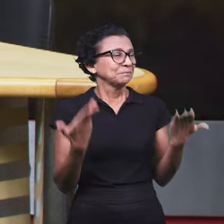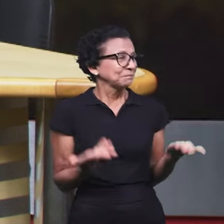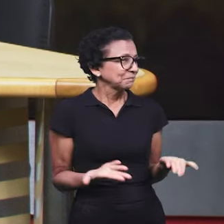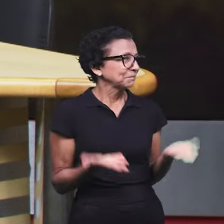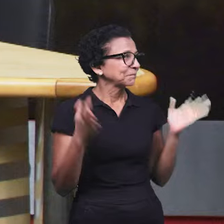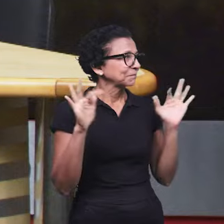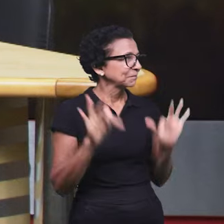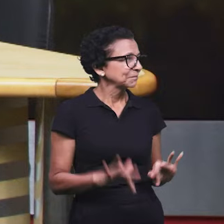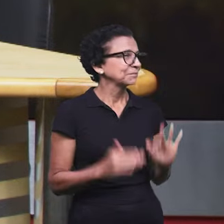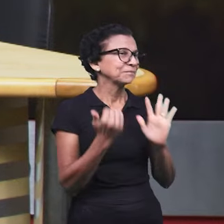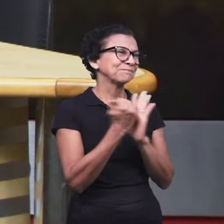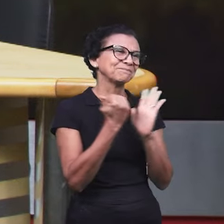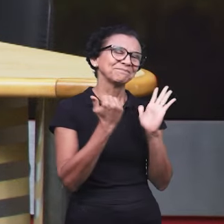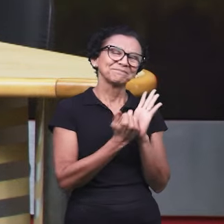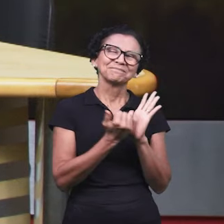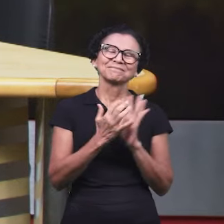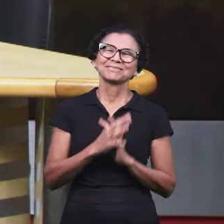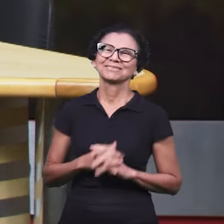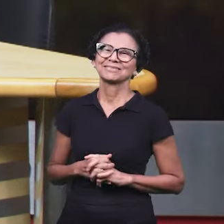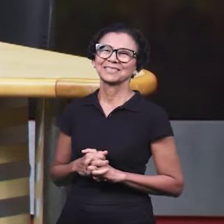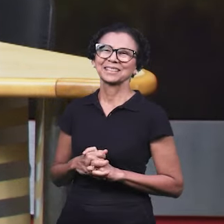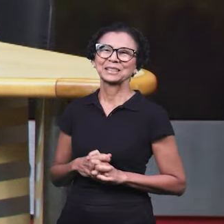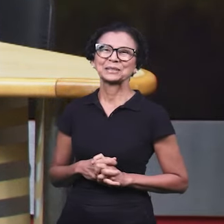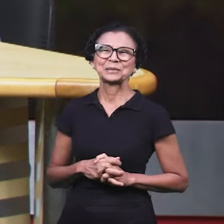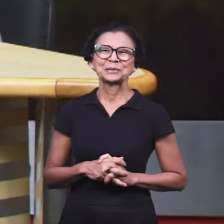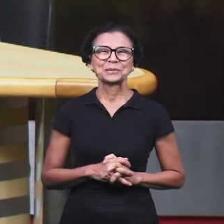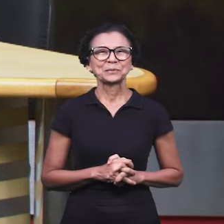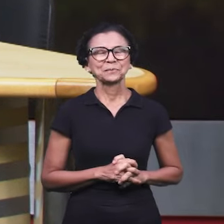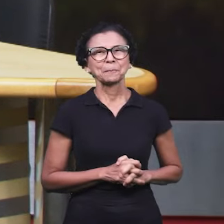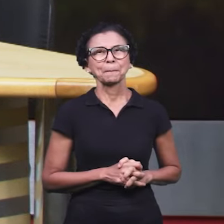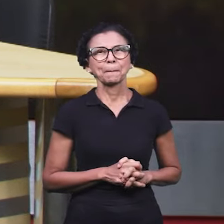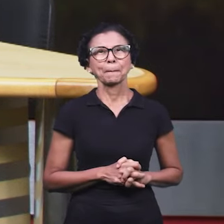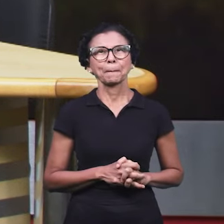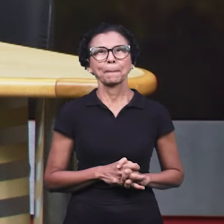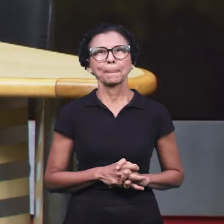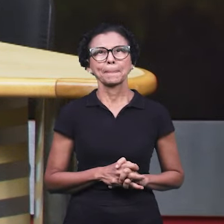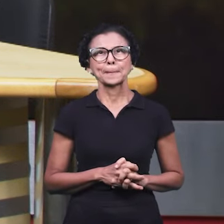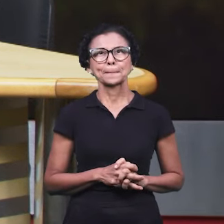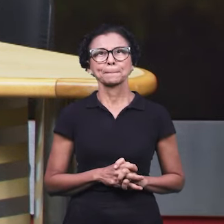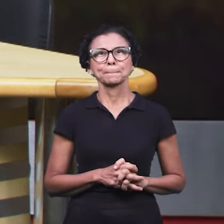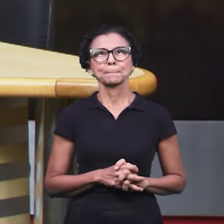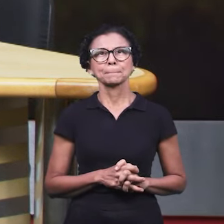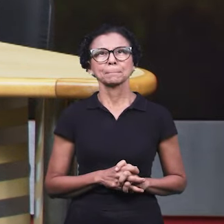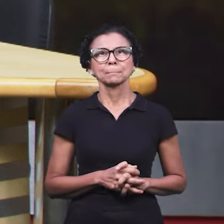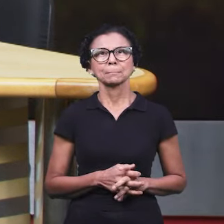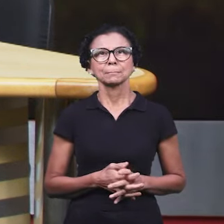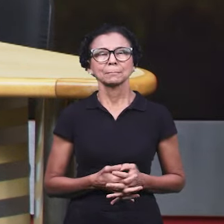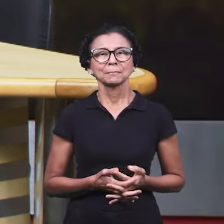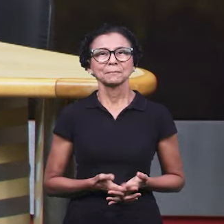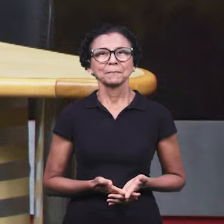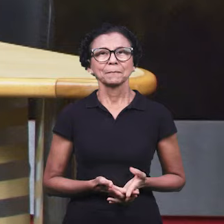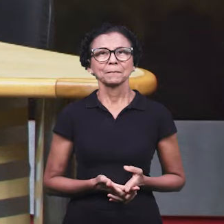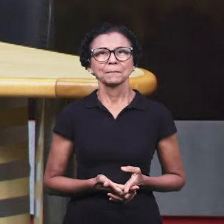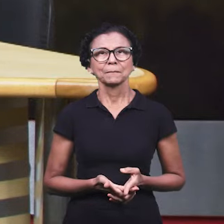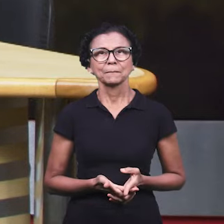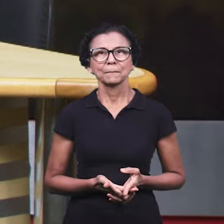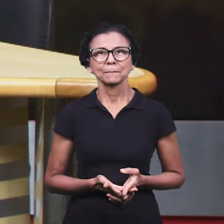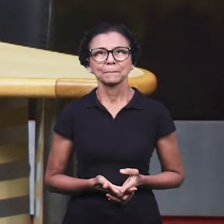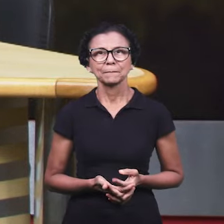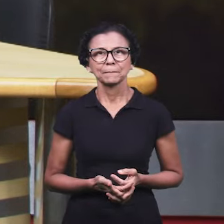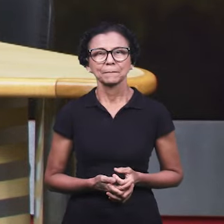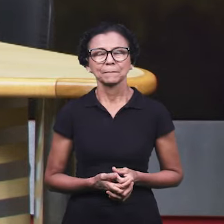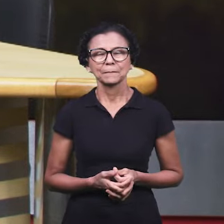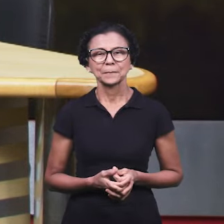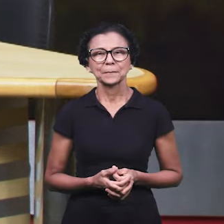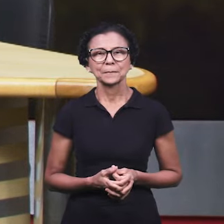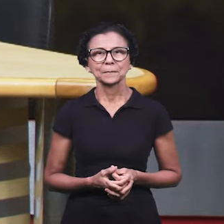pro final tá caminhando pro final dessa edição e mas eu queria fazer uma reflexão